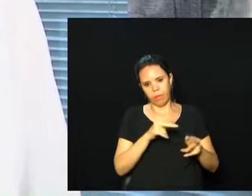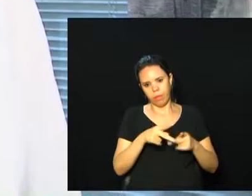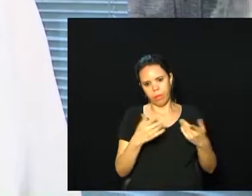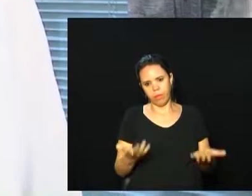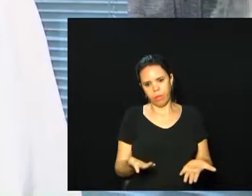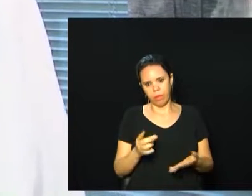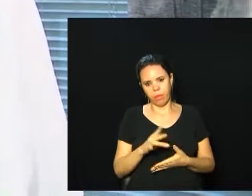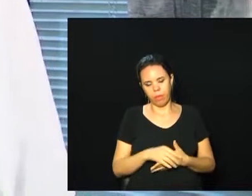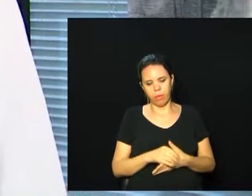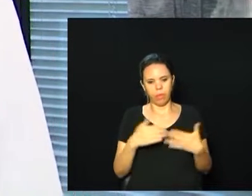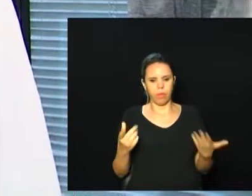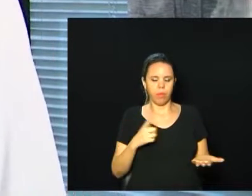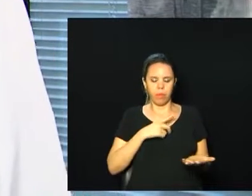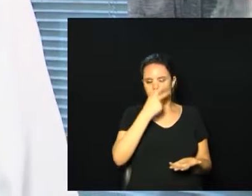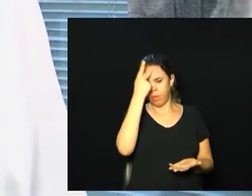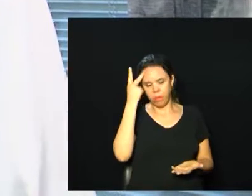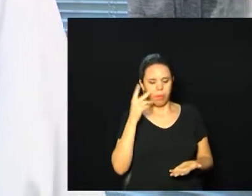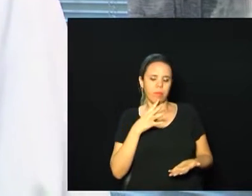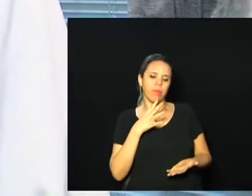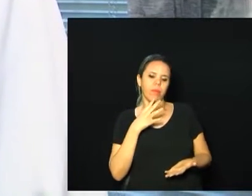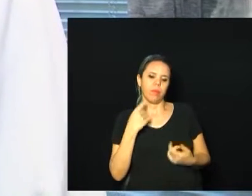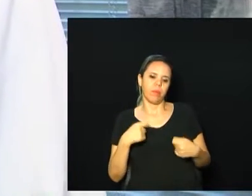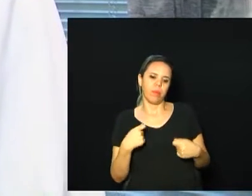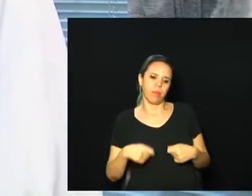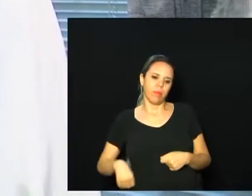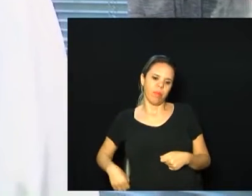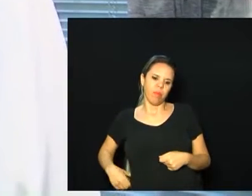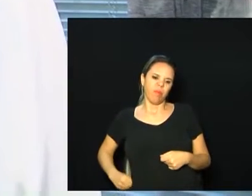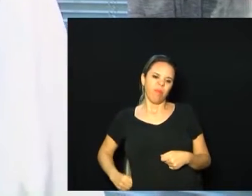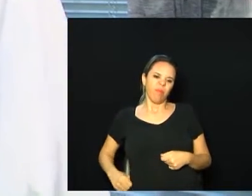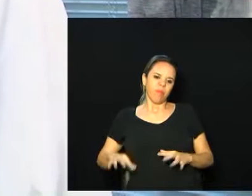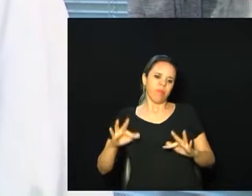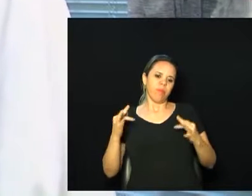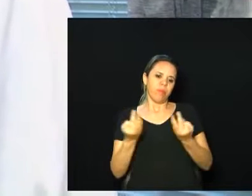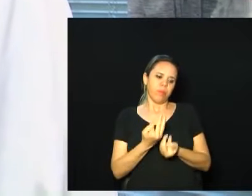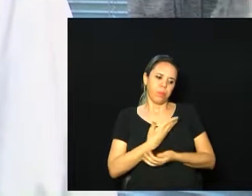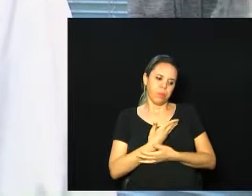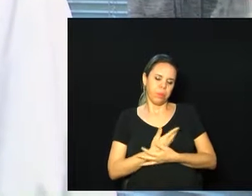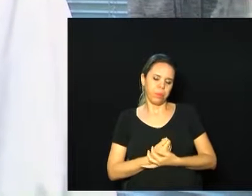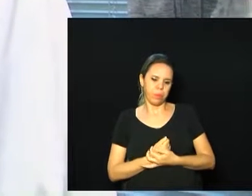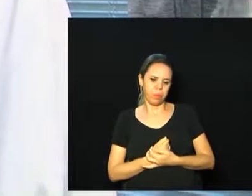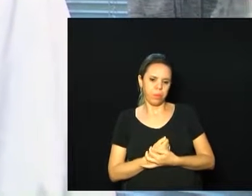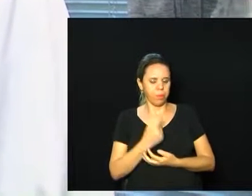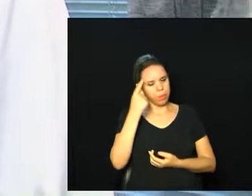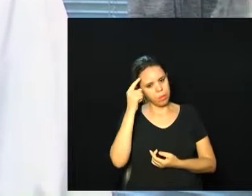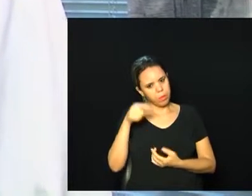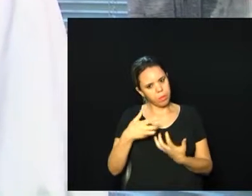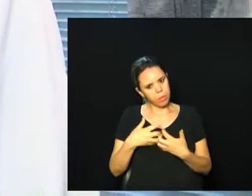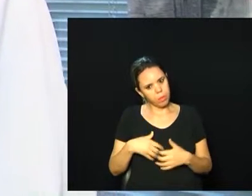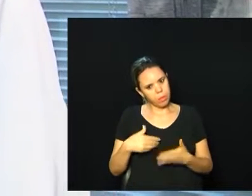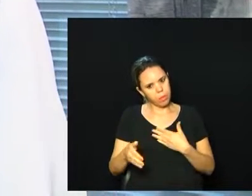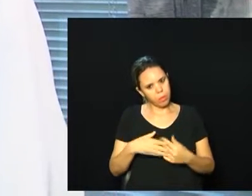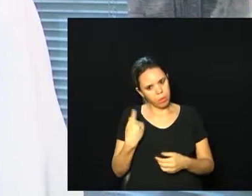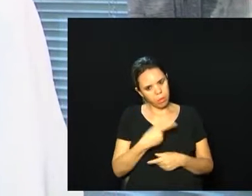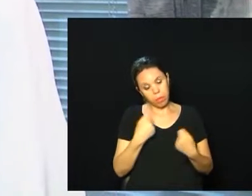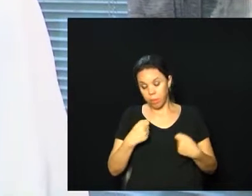não só quando tem alguém que conhece precisando, algum familiar, algum amigo, mas a ideia é pensar que qualquer um de